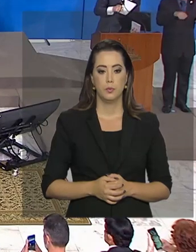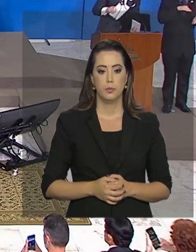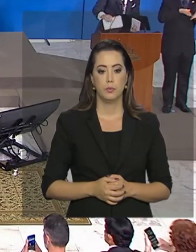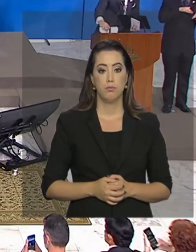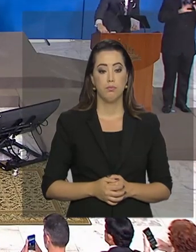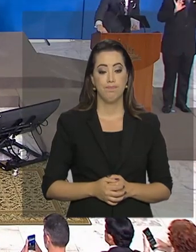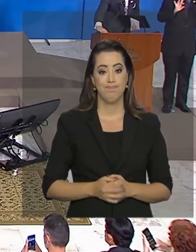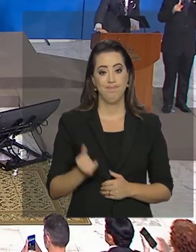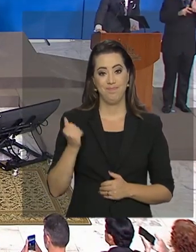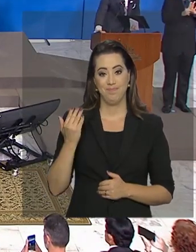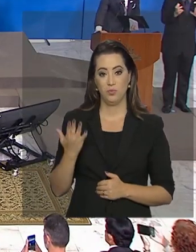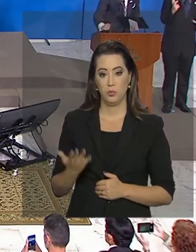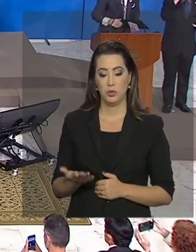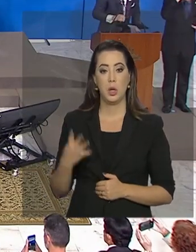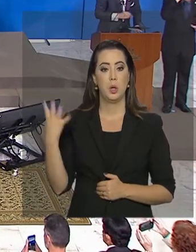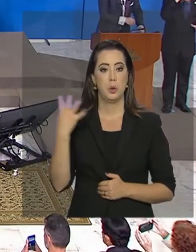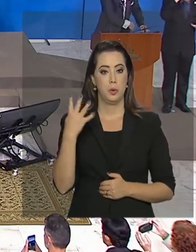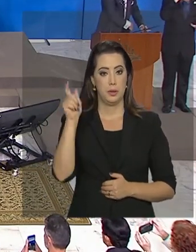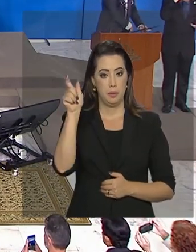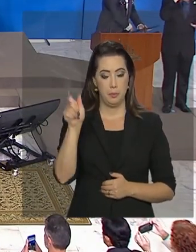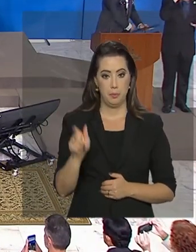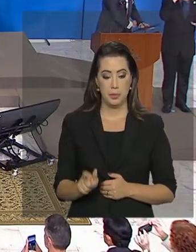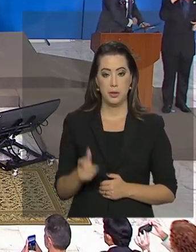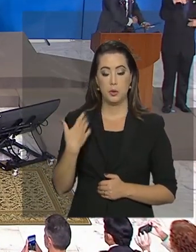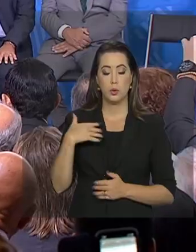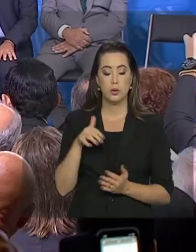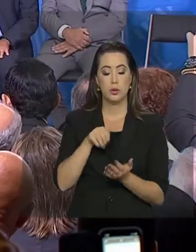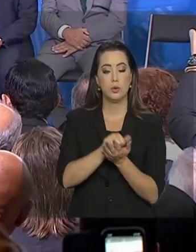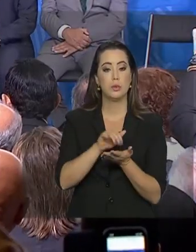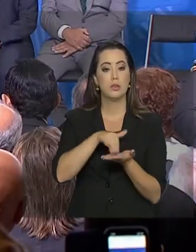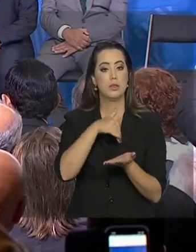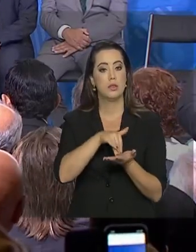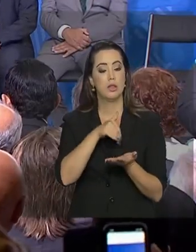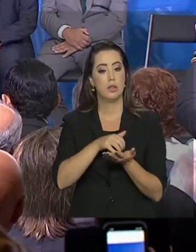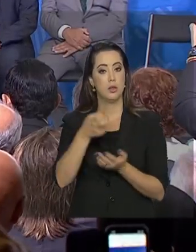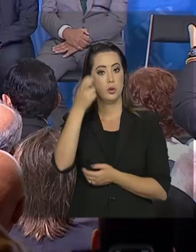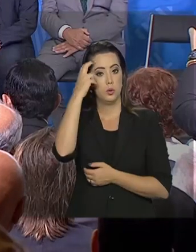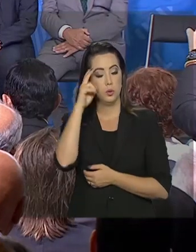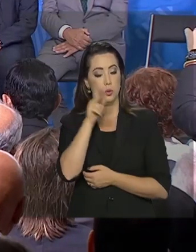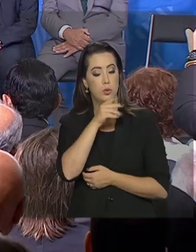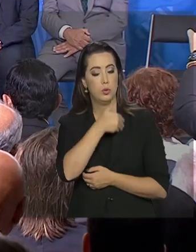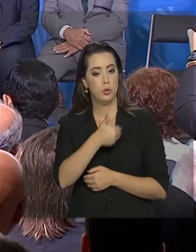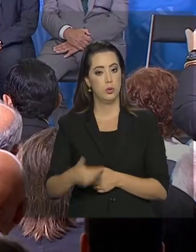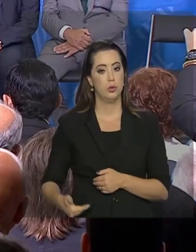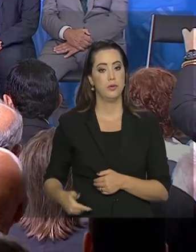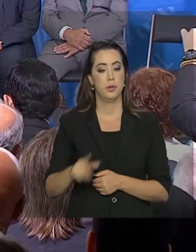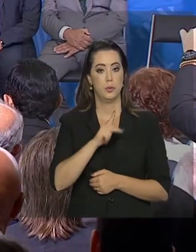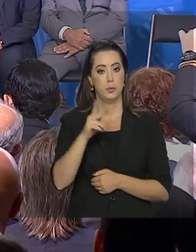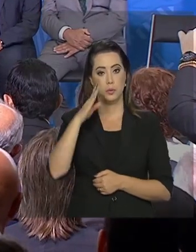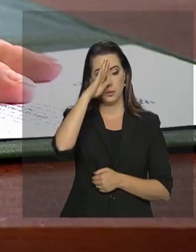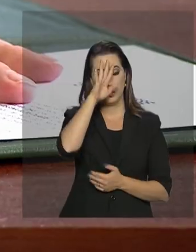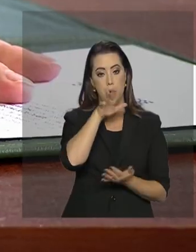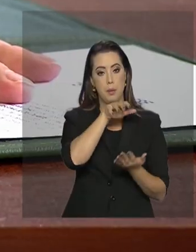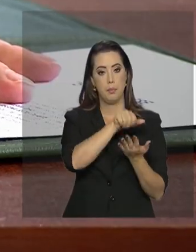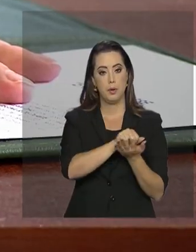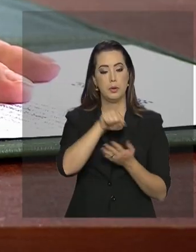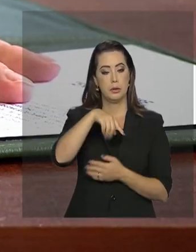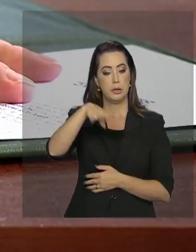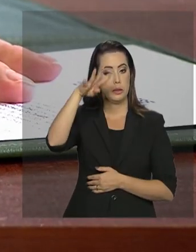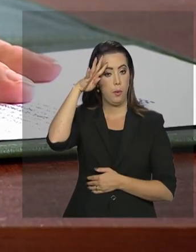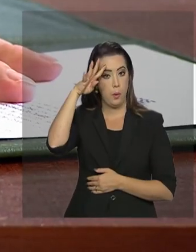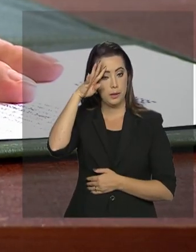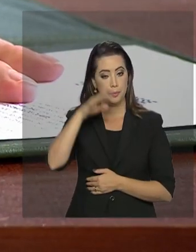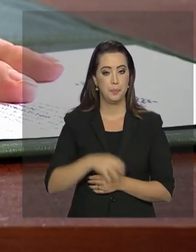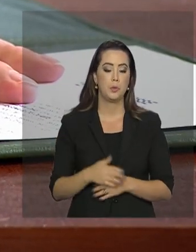Regina Duarte é a quarta a assumir a Secretaria de Cultura no governo Bolsonaro. A posse foi nesta quarta